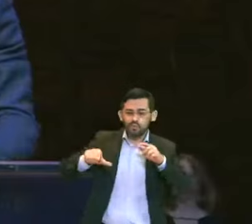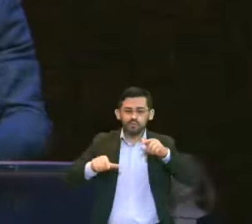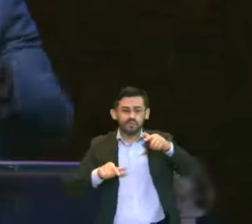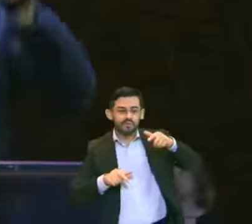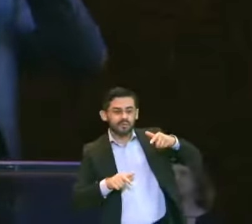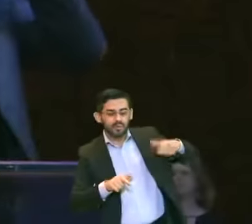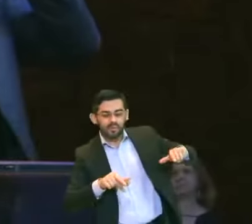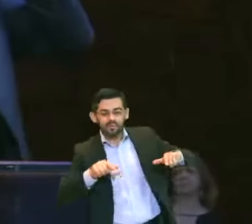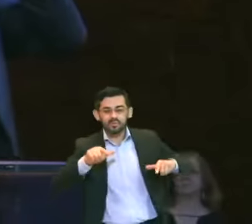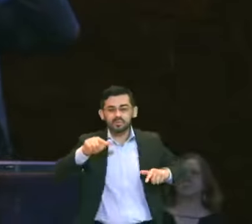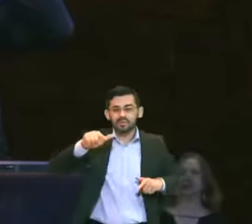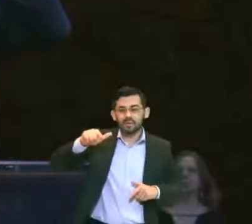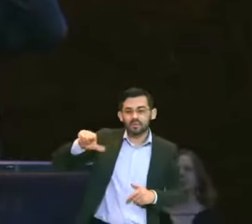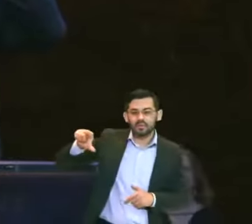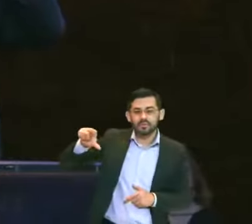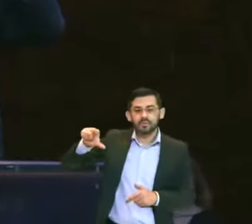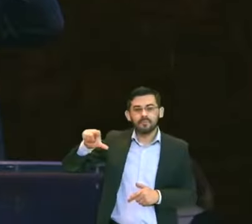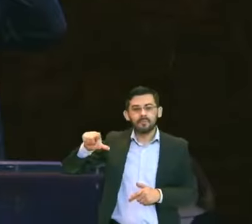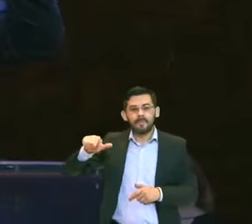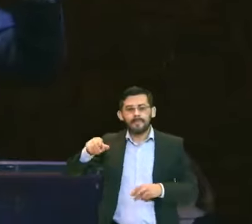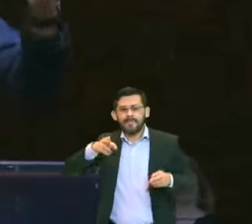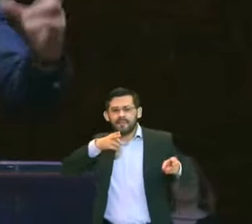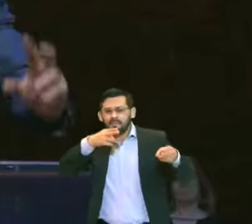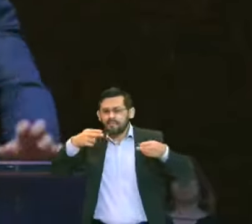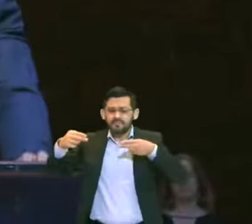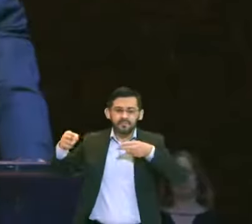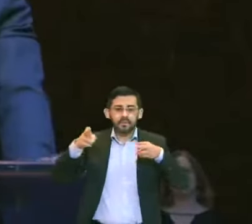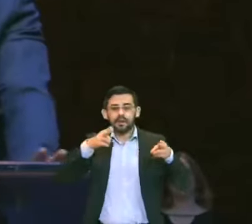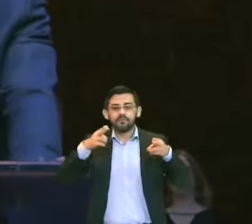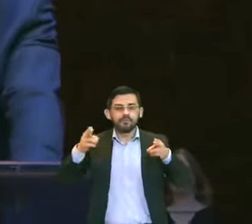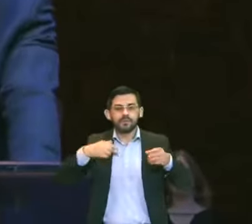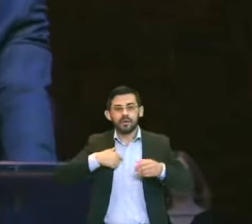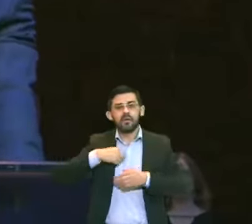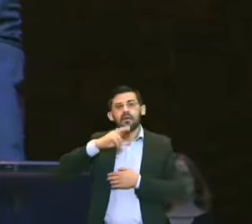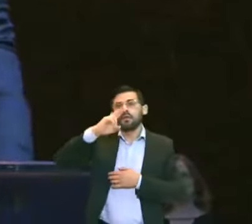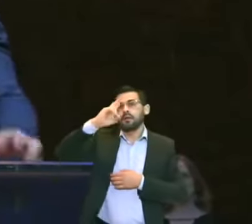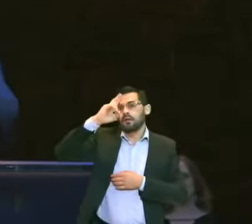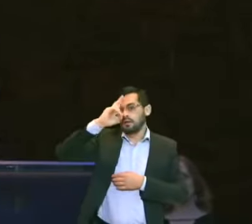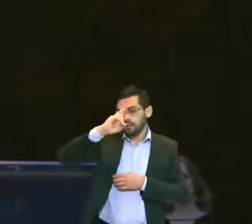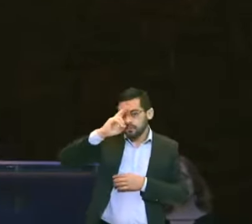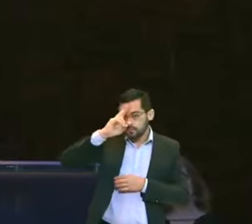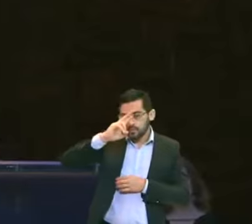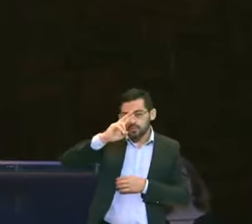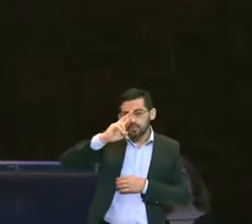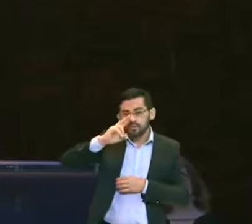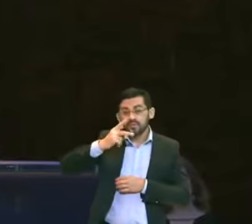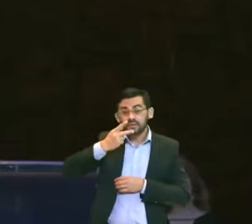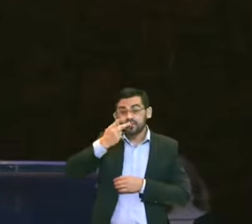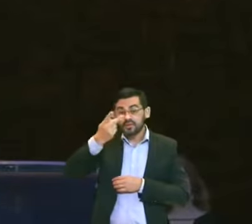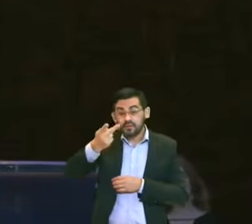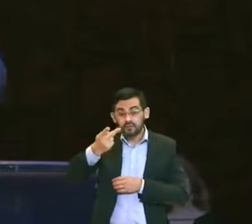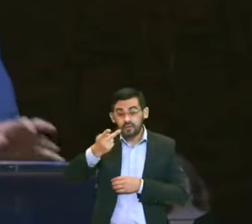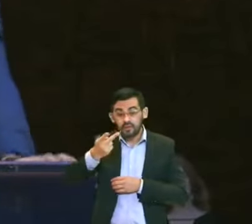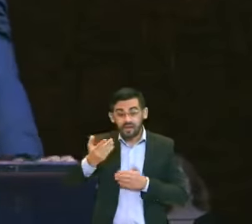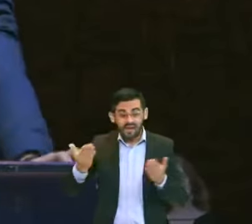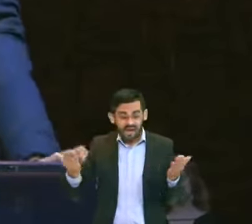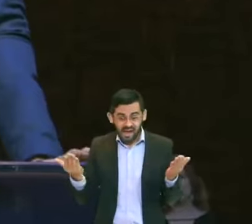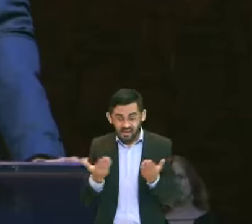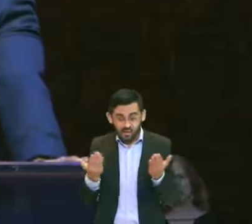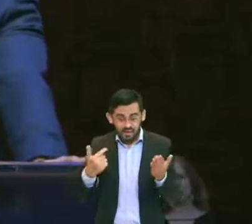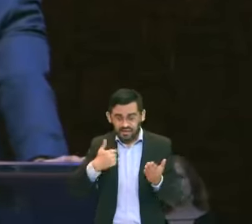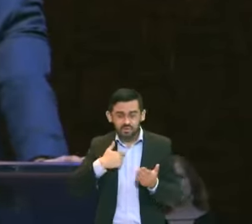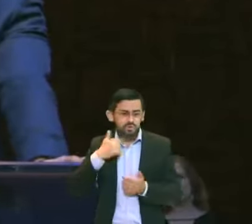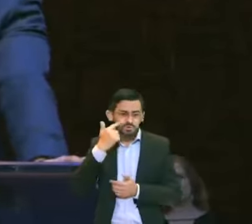Uma música, uma parte de uma música vem na sua cabeça. que dizia: agora não vou mais